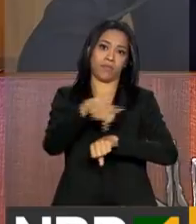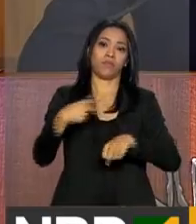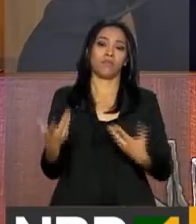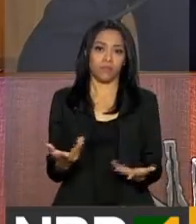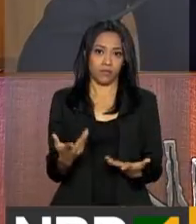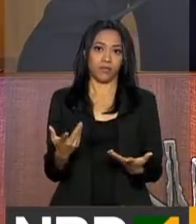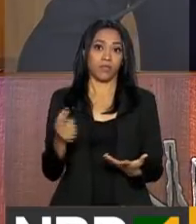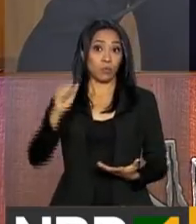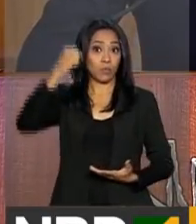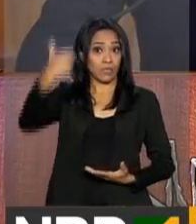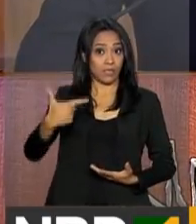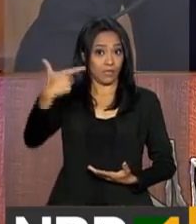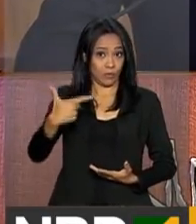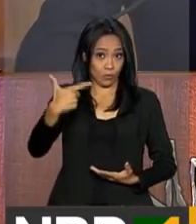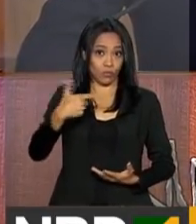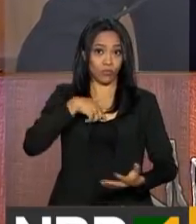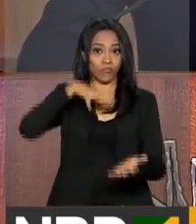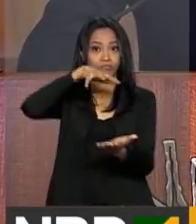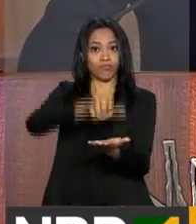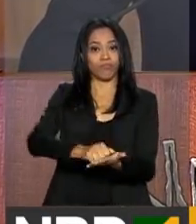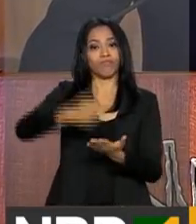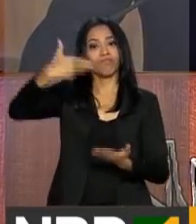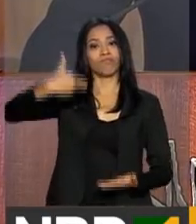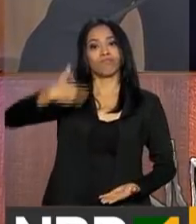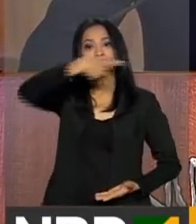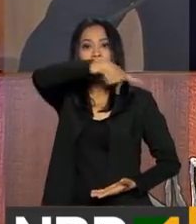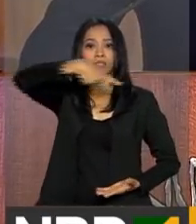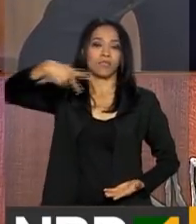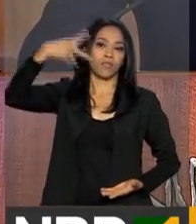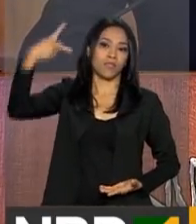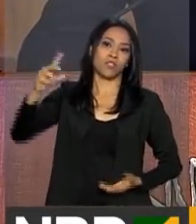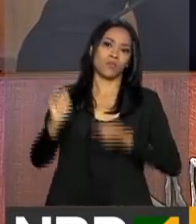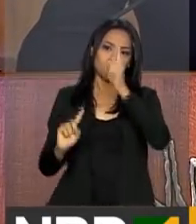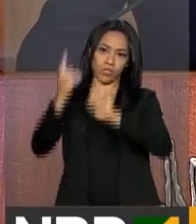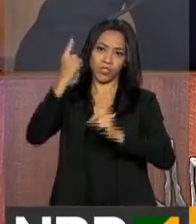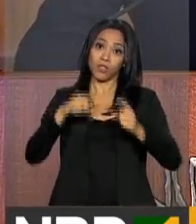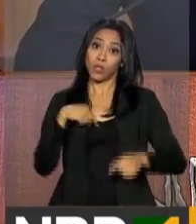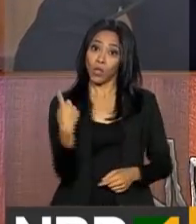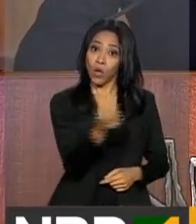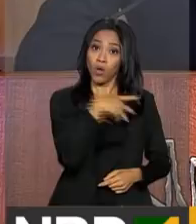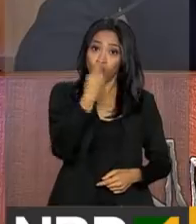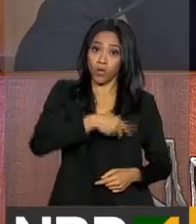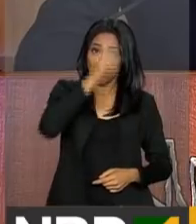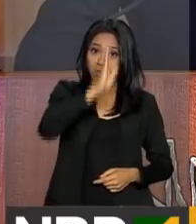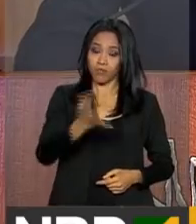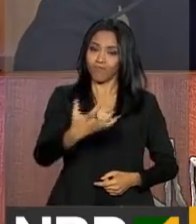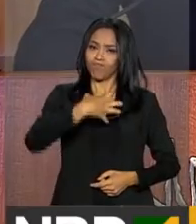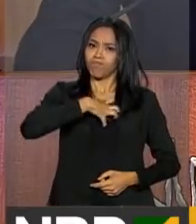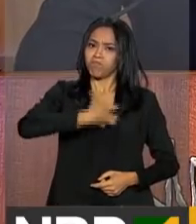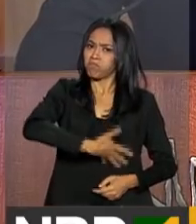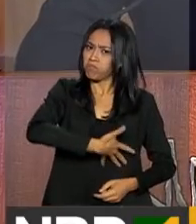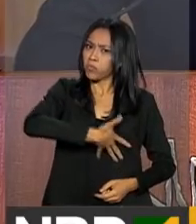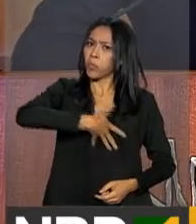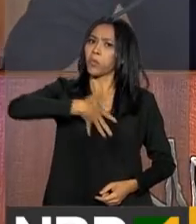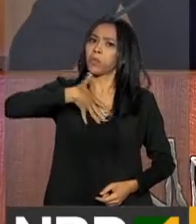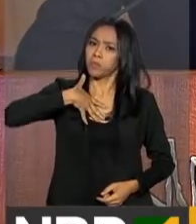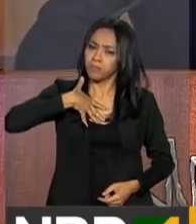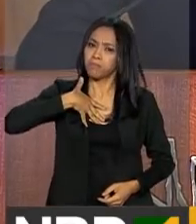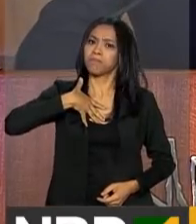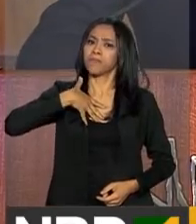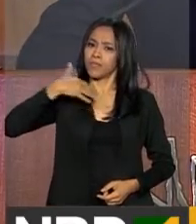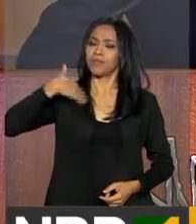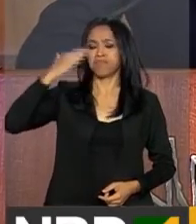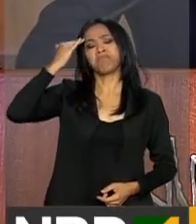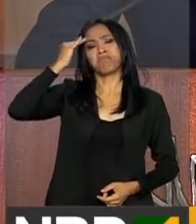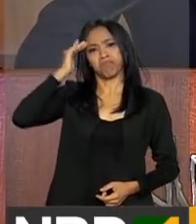neste seu segundo mandato. Este é gesto que muito nos honra e cujo significado sabemos